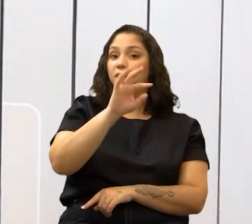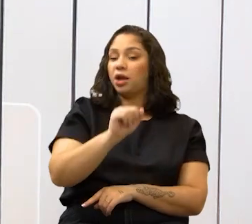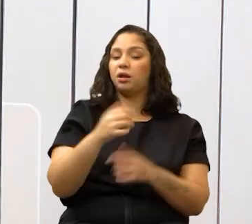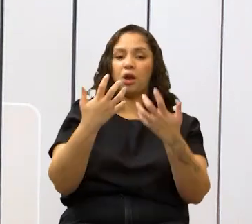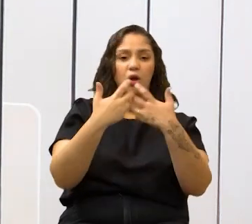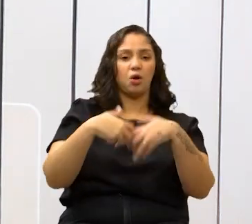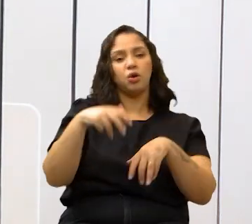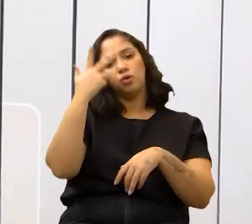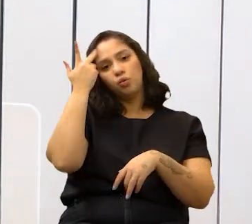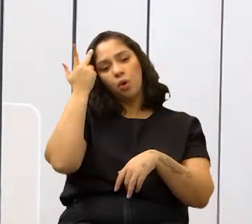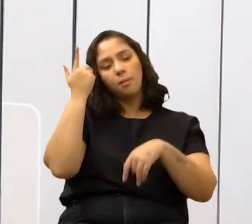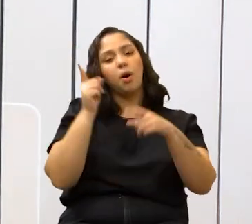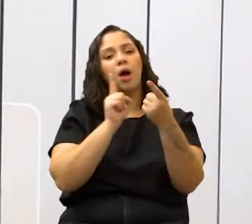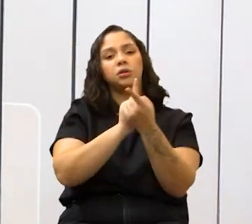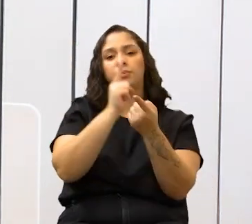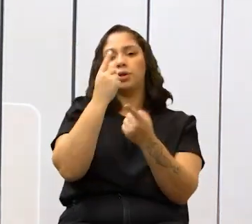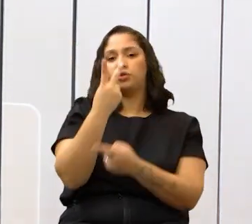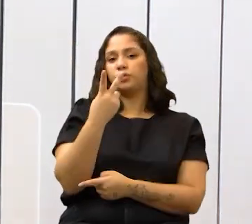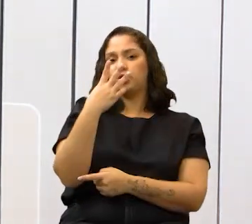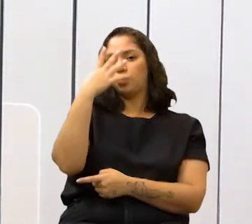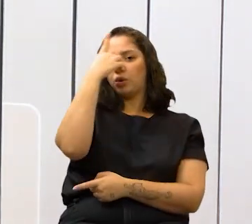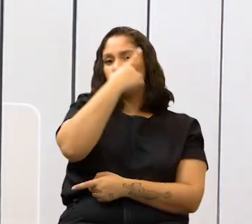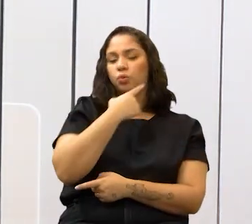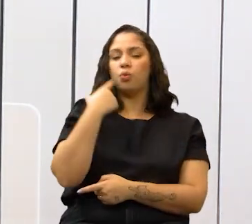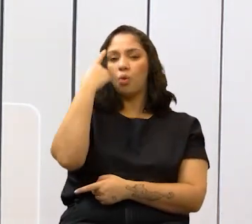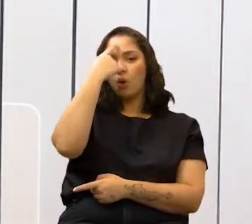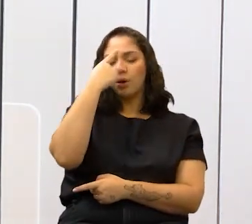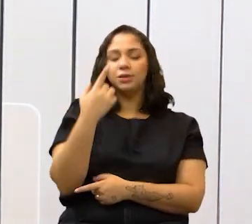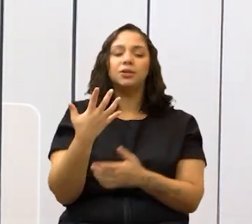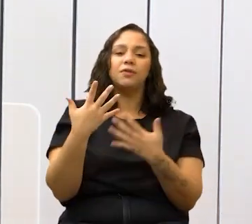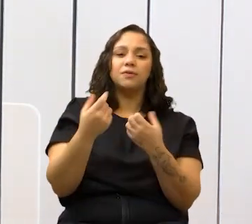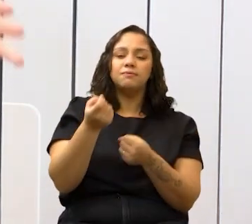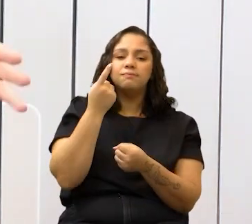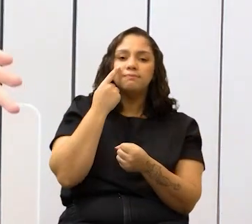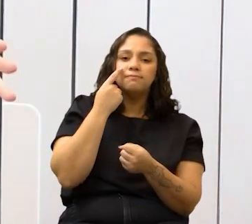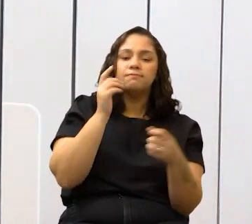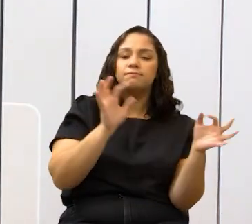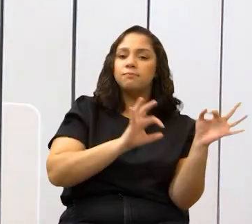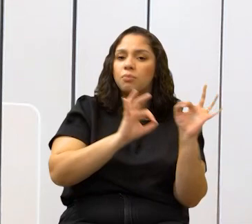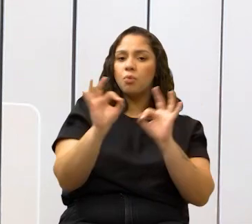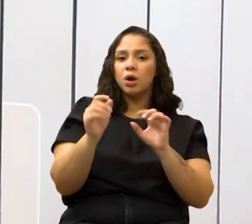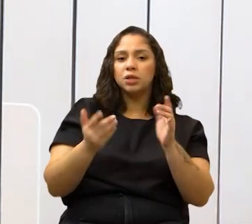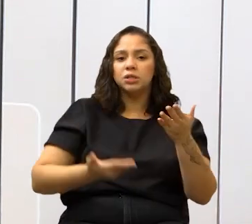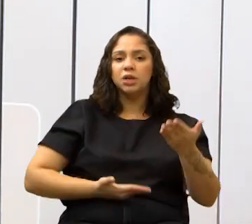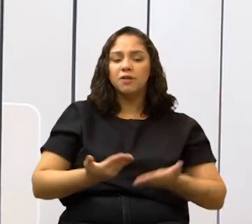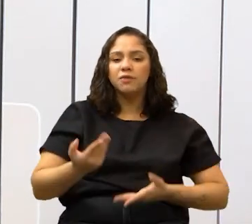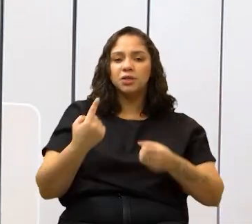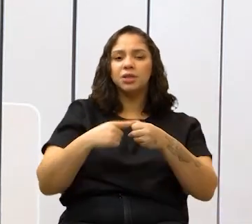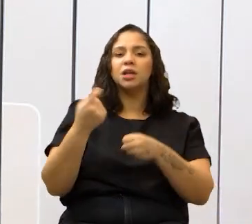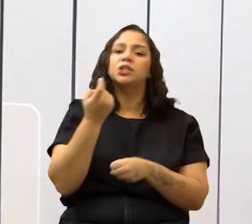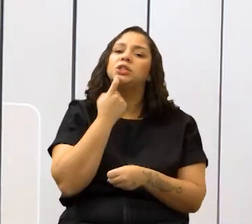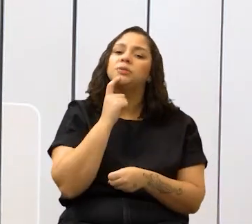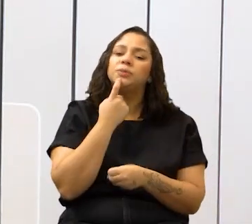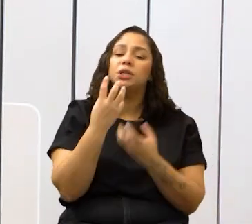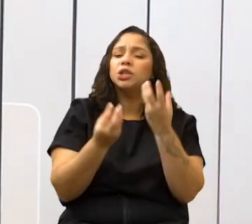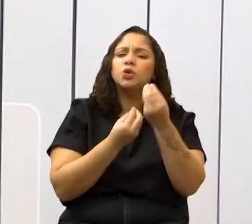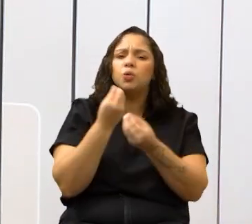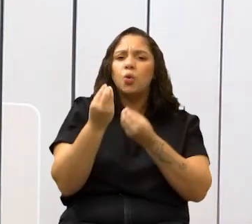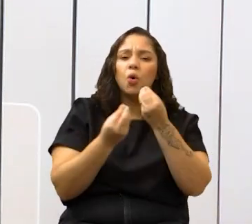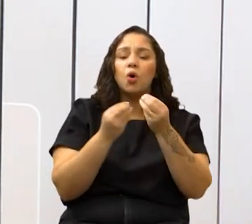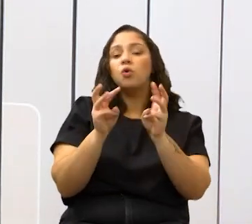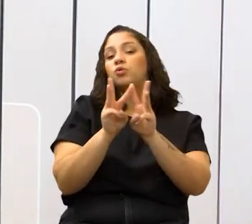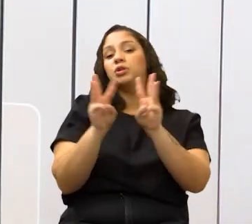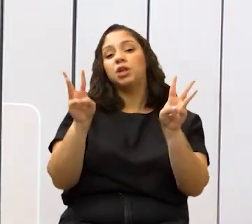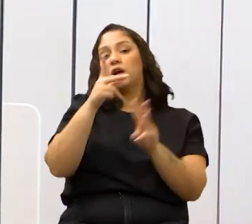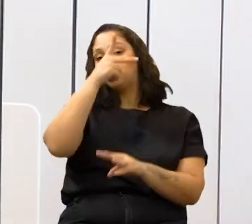com atendimento 24 horas. Para você poder conferir os demais serviços aqui da cidade de Campinas, é só acessar o